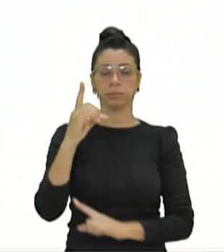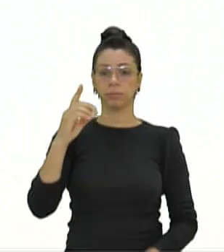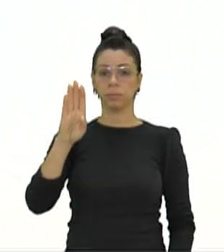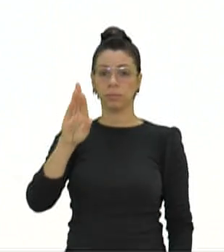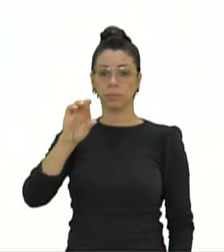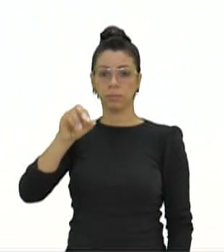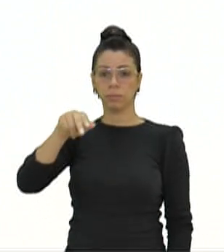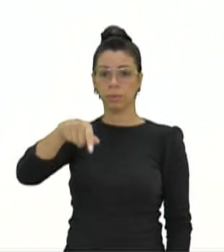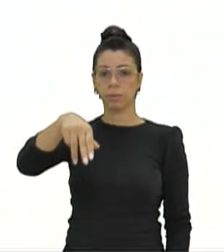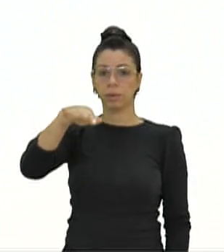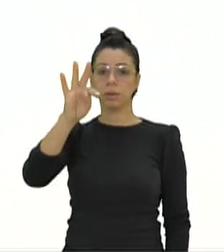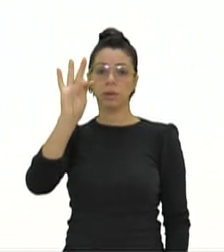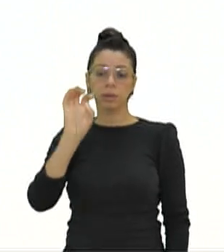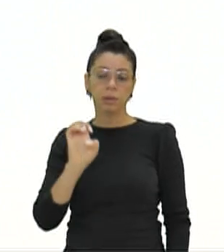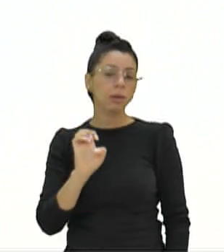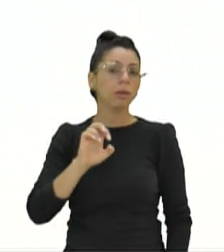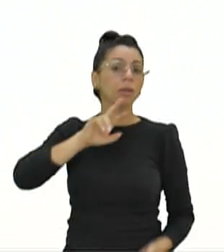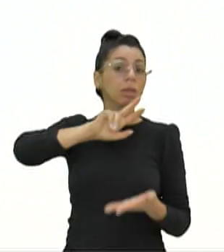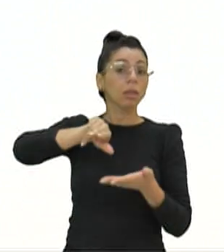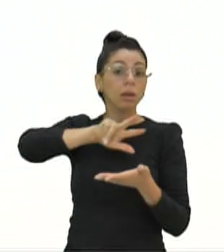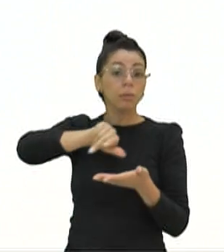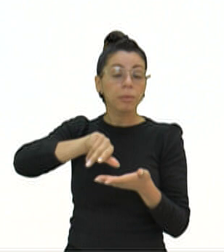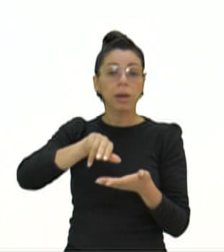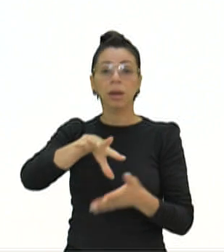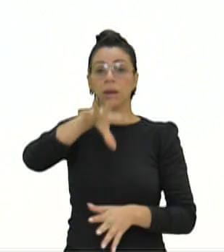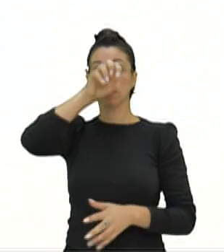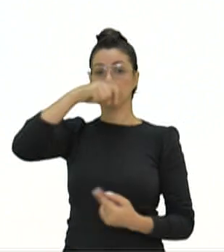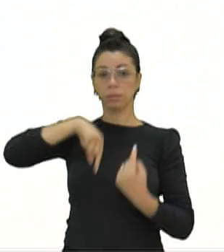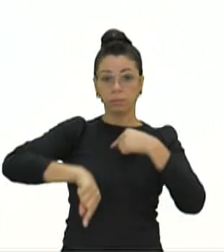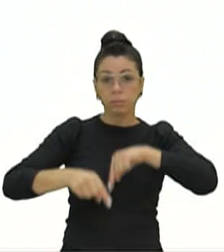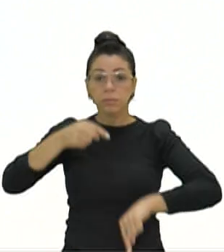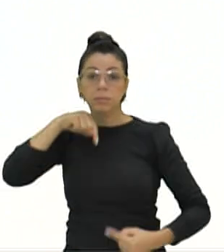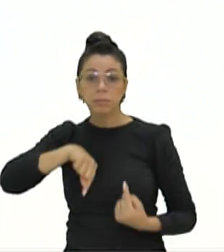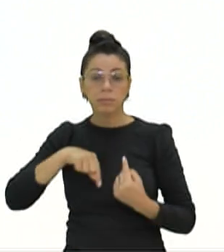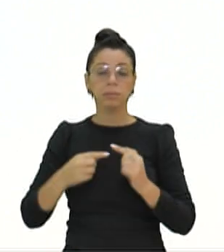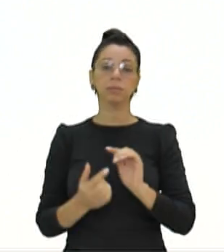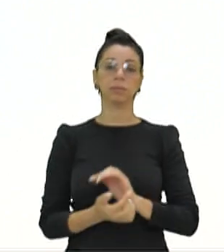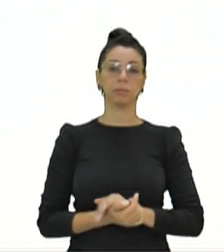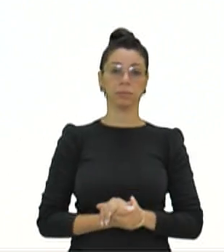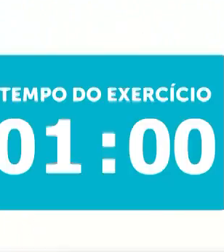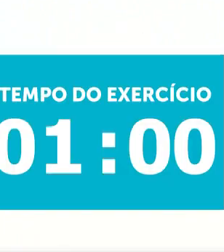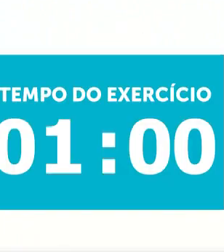D, bronquite? Qual delas não é respiratória?